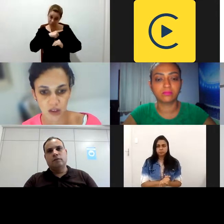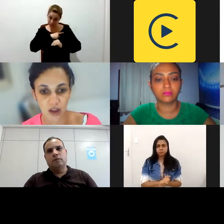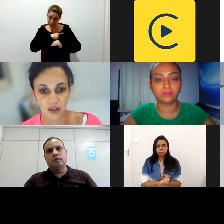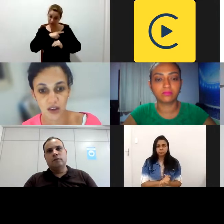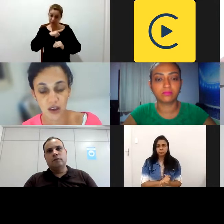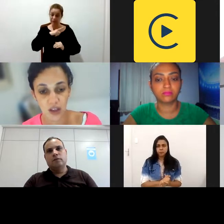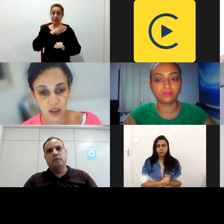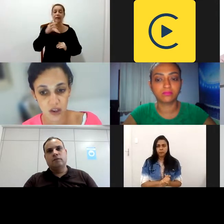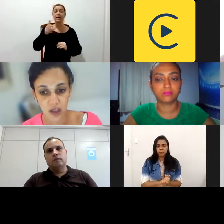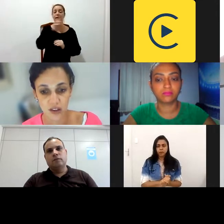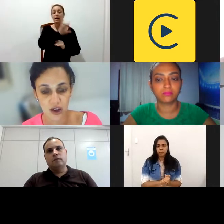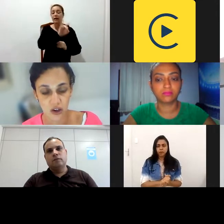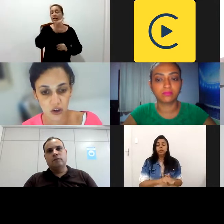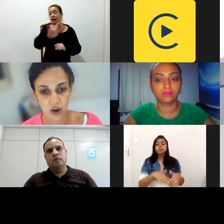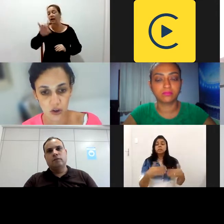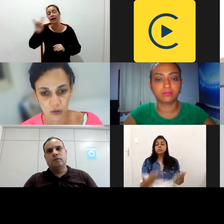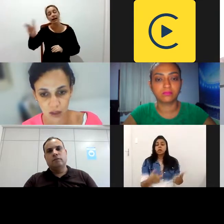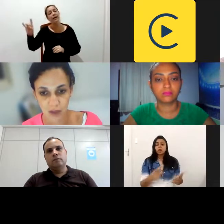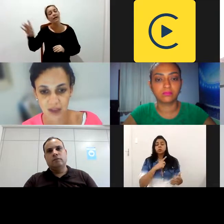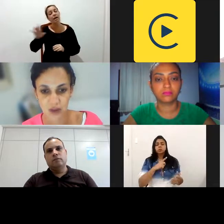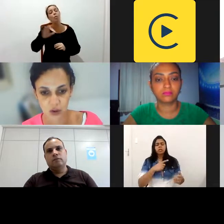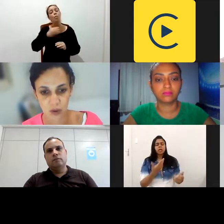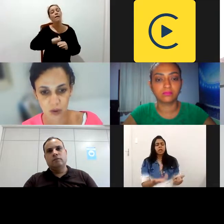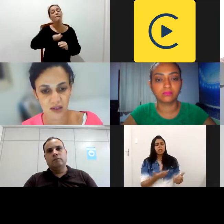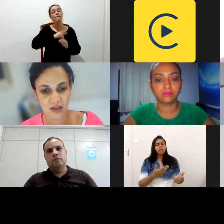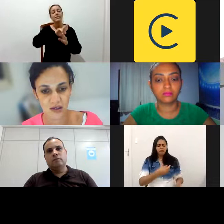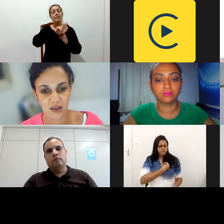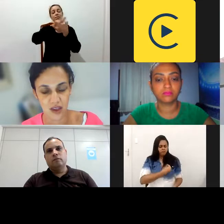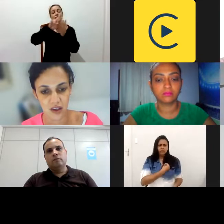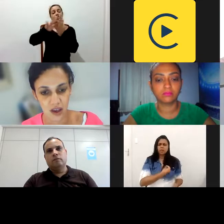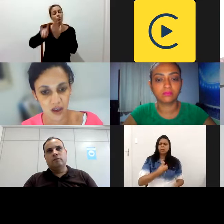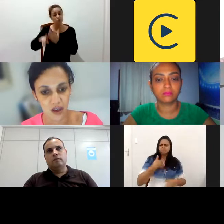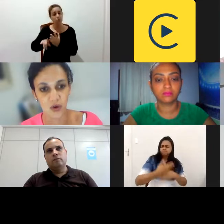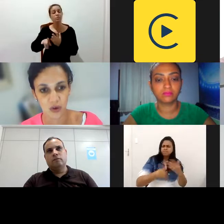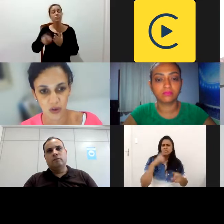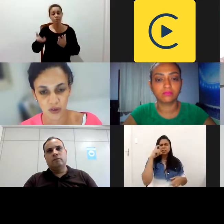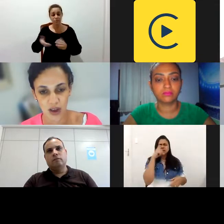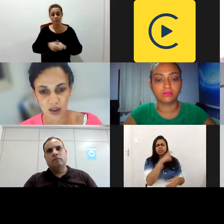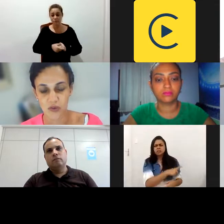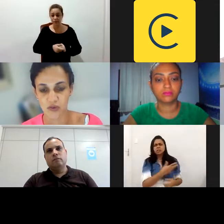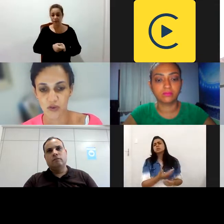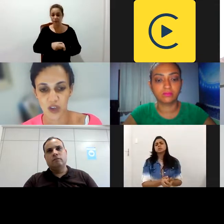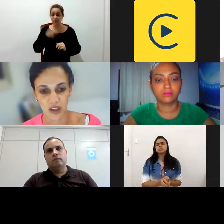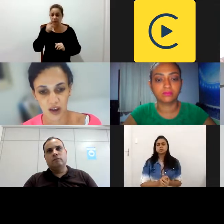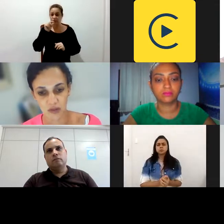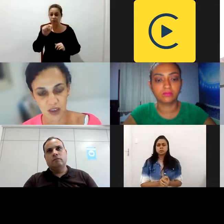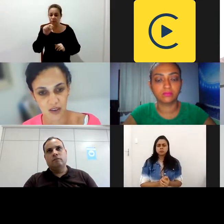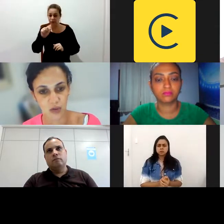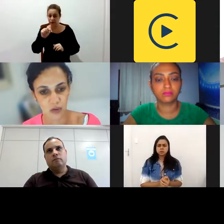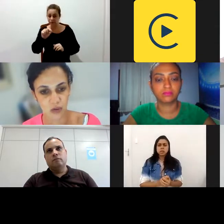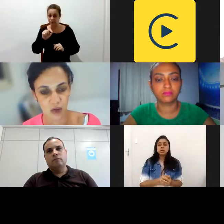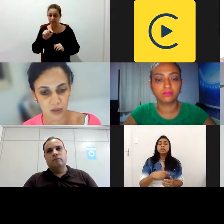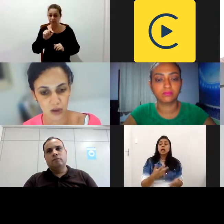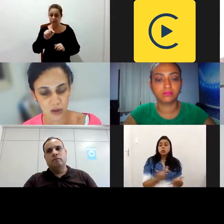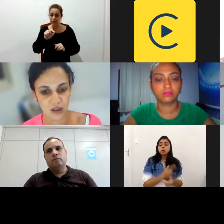particularidade deles, né, de ter essas trajetórias de vida bastante complexas, né, que é o que você fala aí, professor, que atravessa